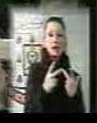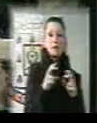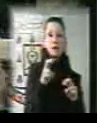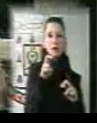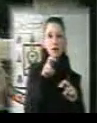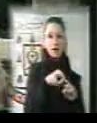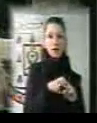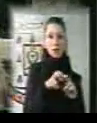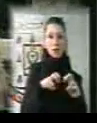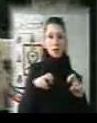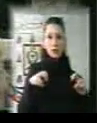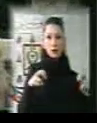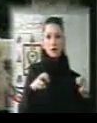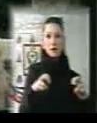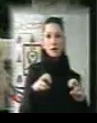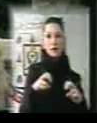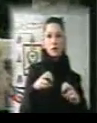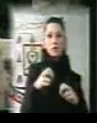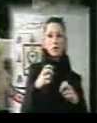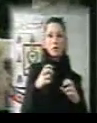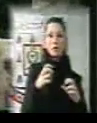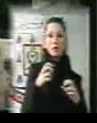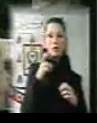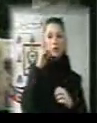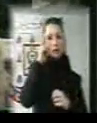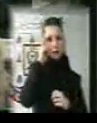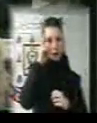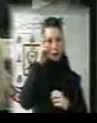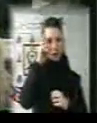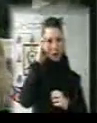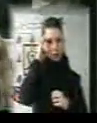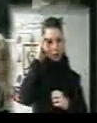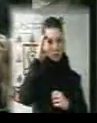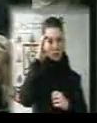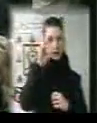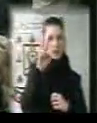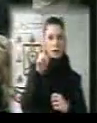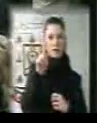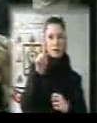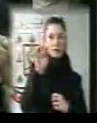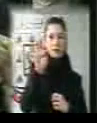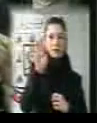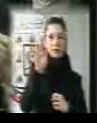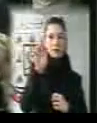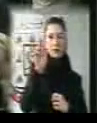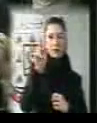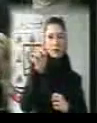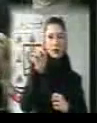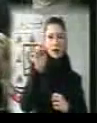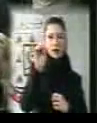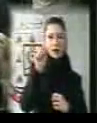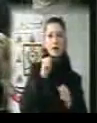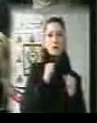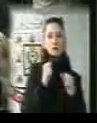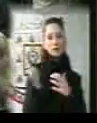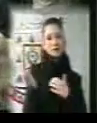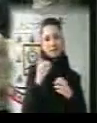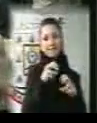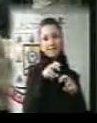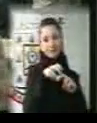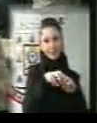o comandante do 9º Batalhão da Polícia Militar, Tenente Coronel Fraga. Por favor, pode participar aqui na frente. Nós